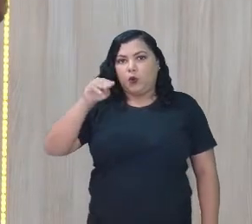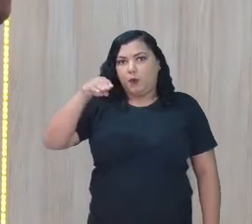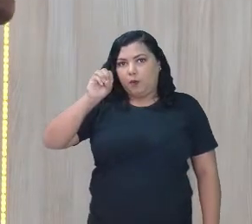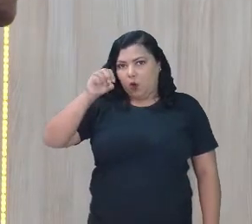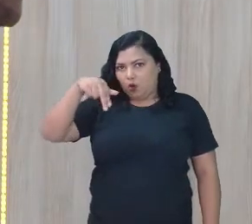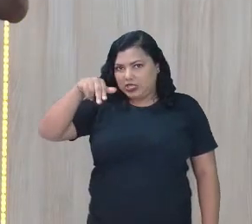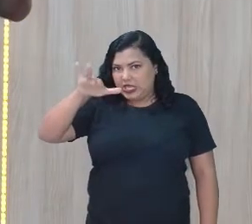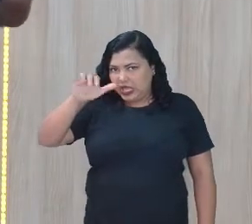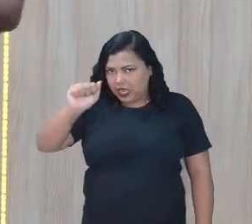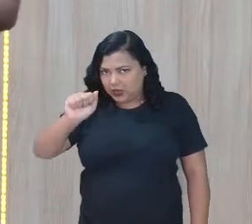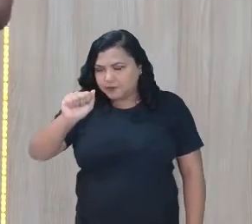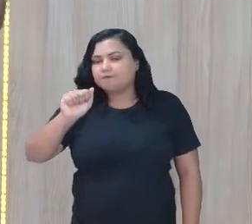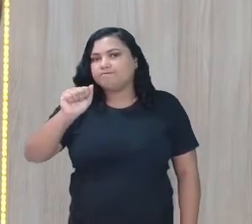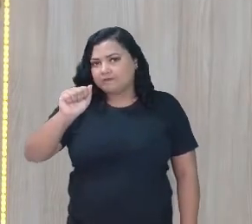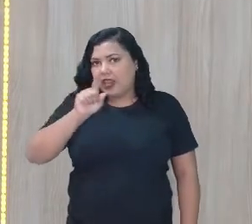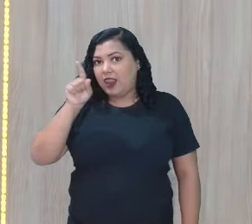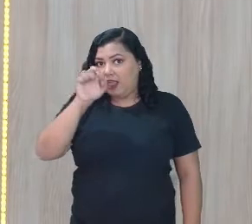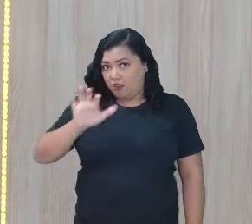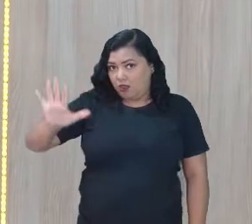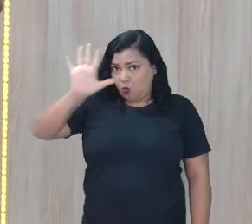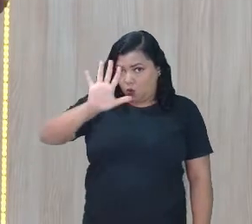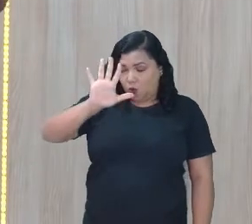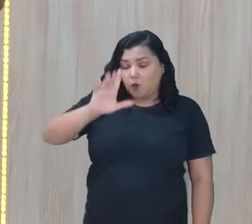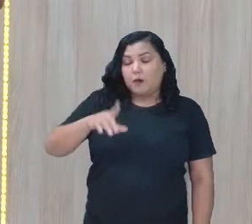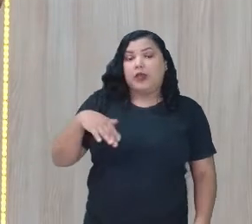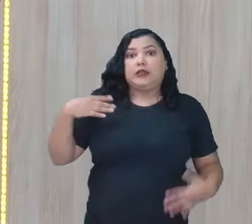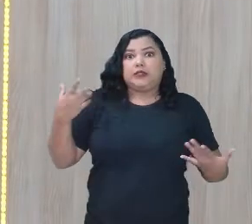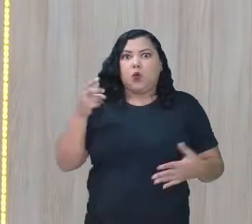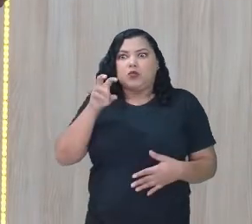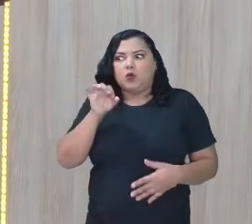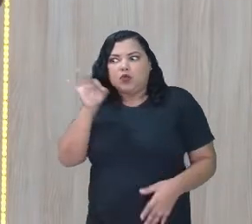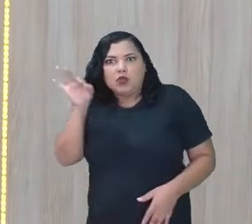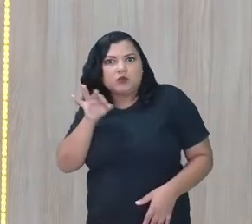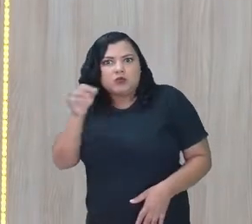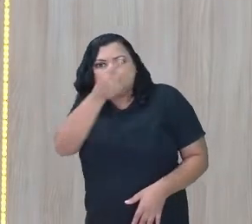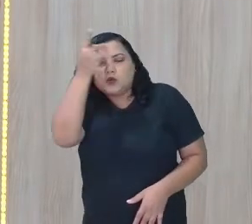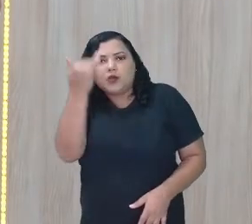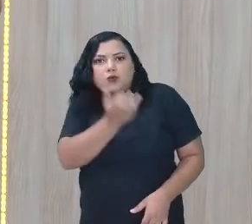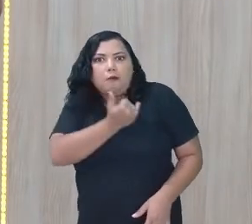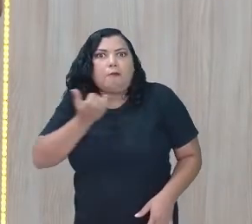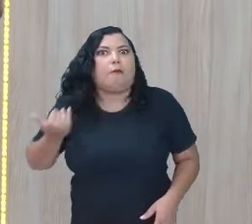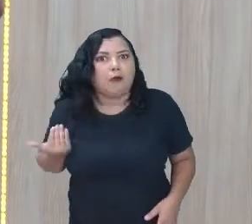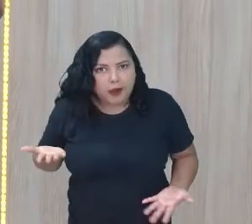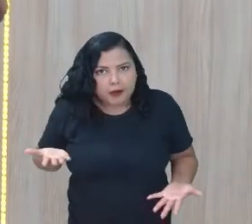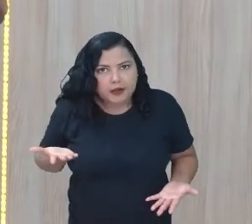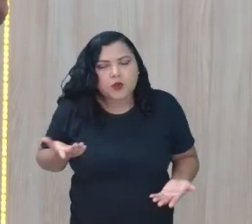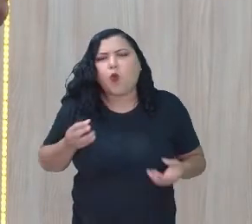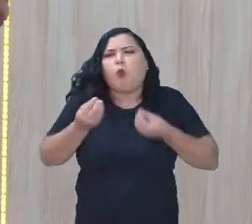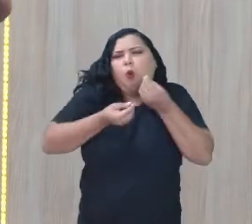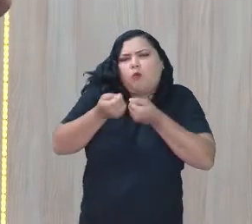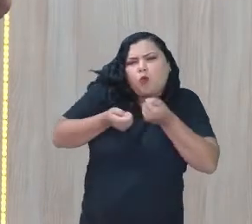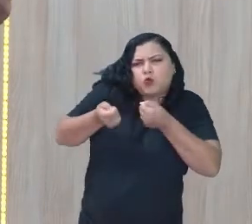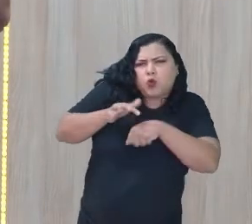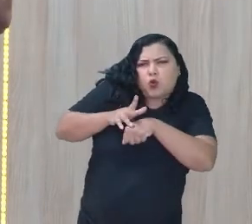a resolver, a controlar, certo, o avanço da doença